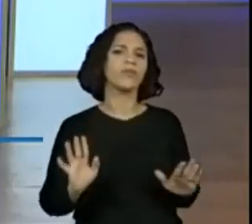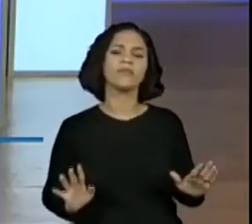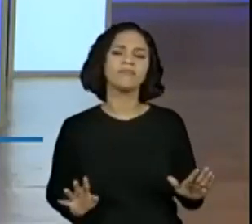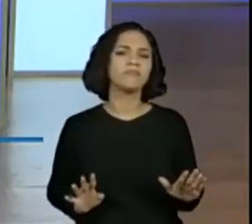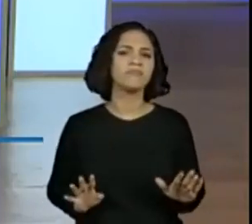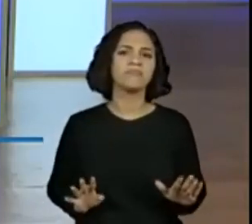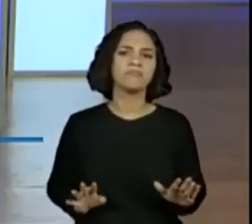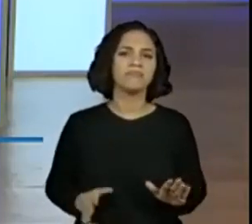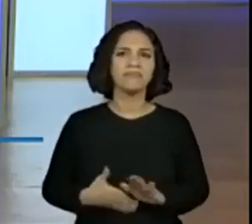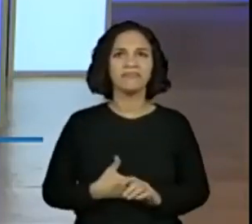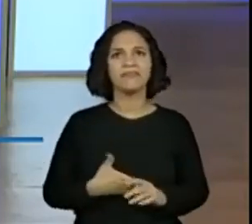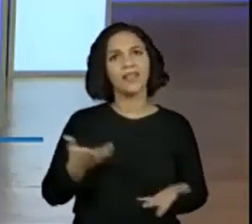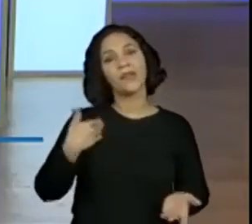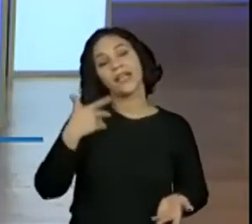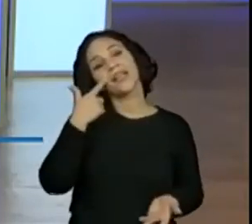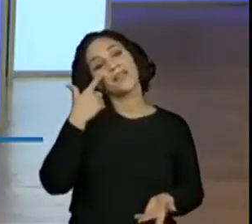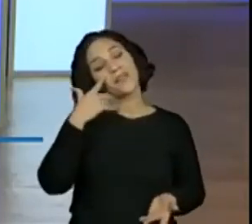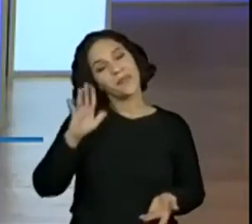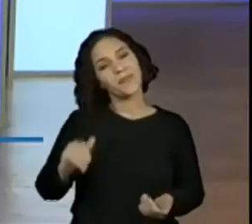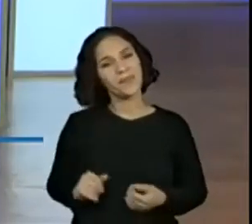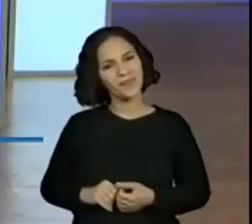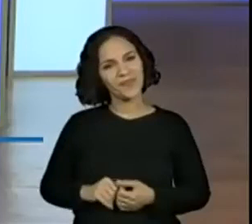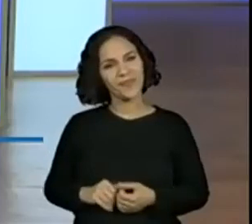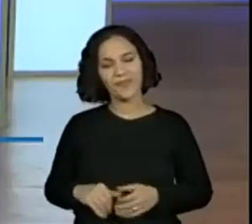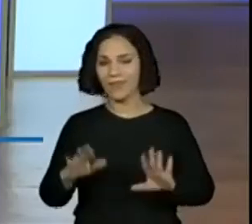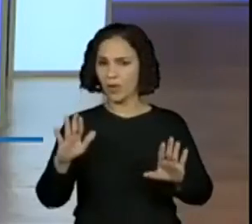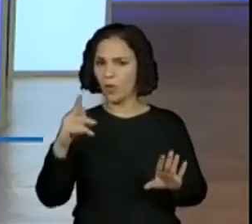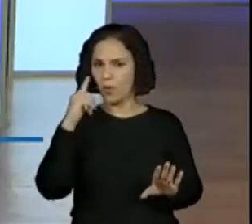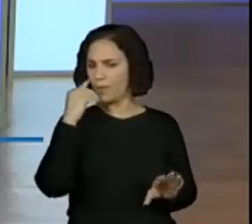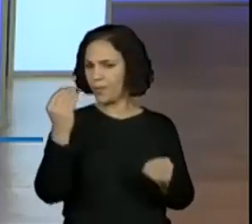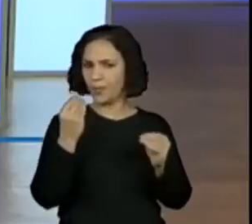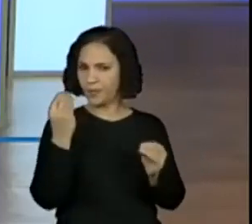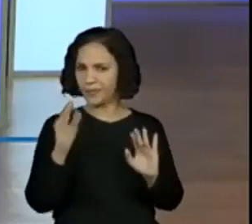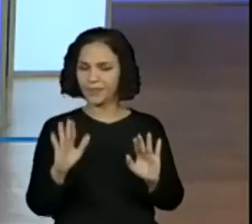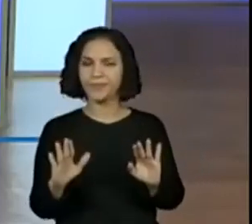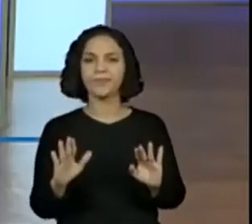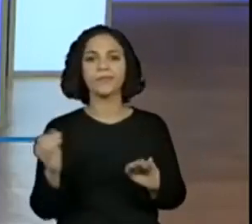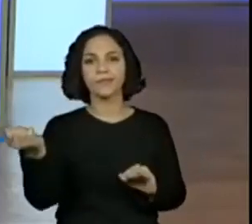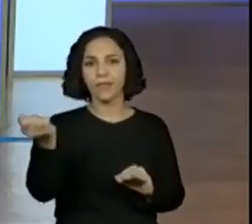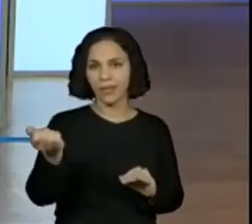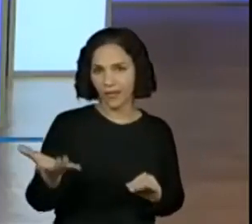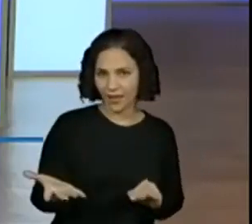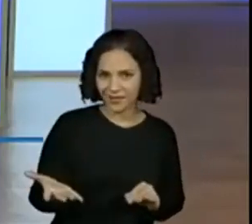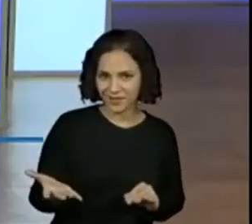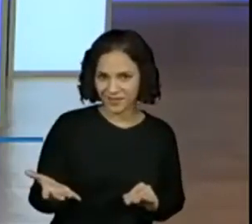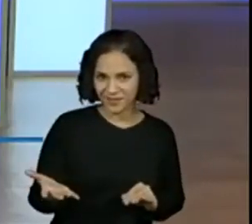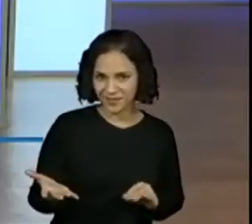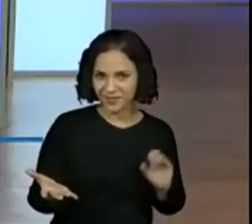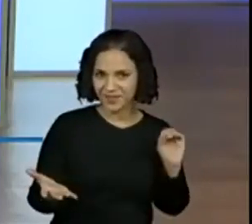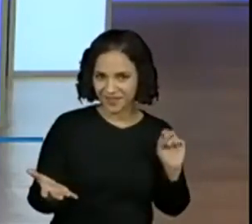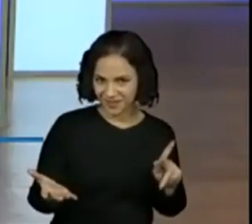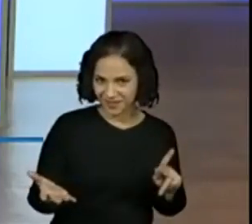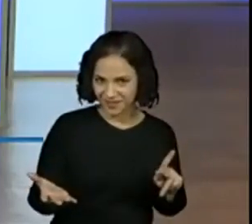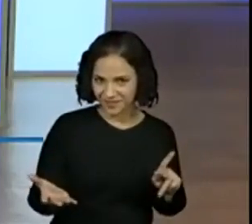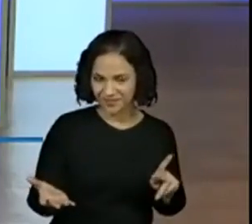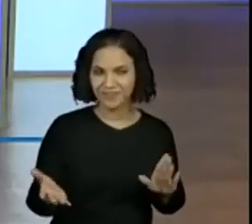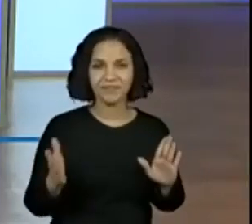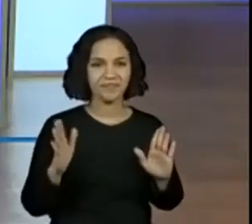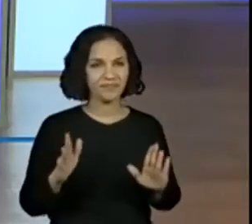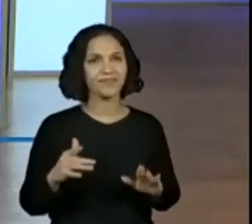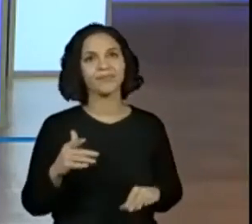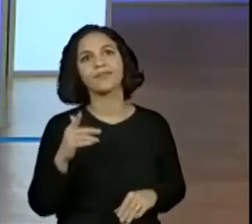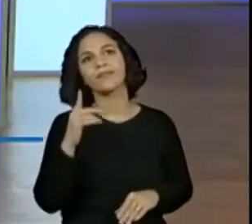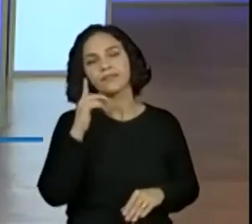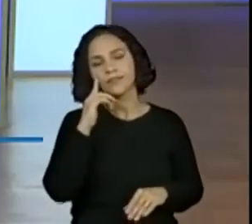vamos ver quem vence aí aí eu quero ver o pessoal o negócio assim gente agora vamos jogar dado certo vamos lançar